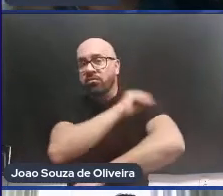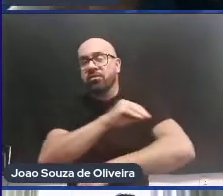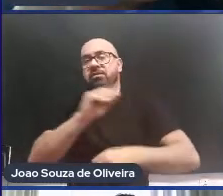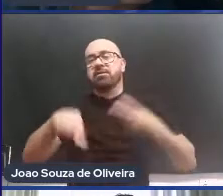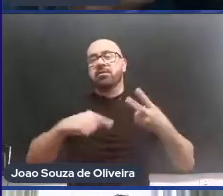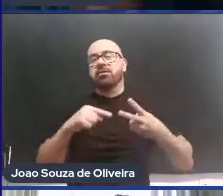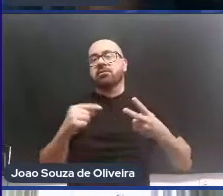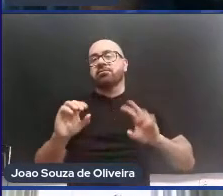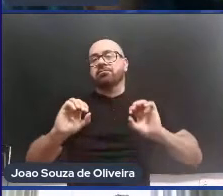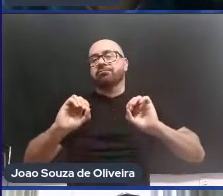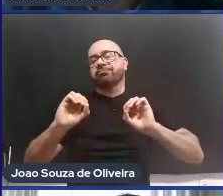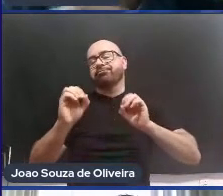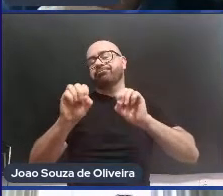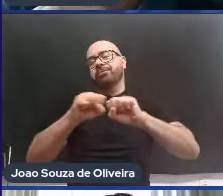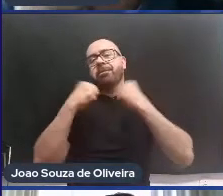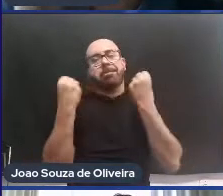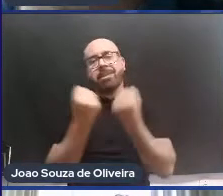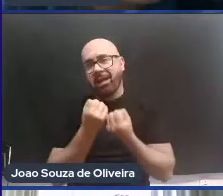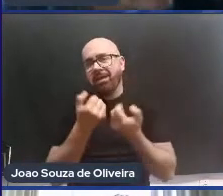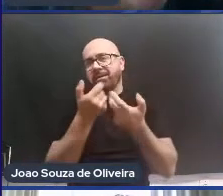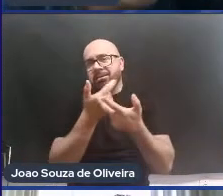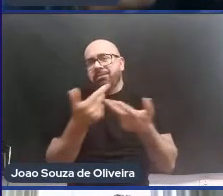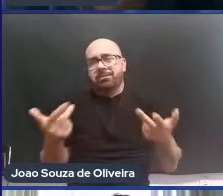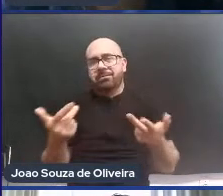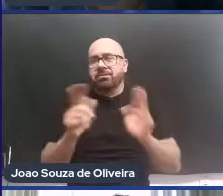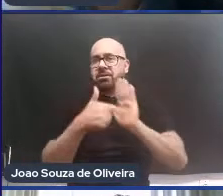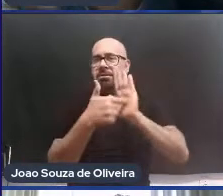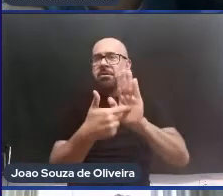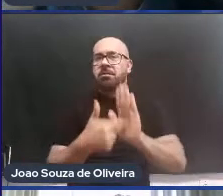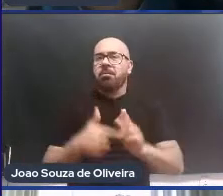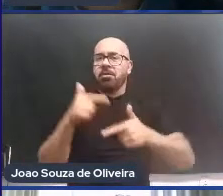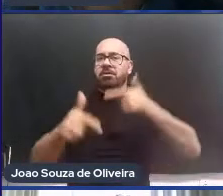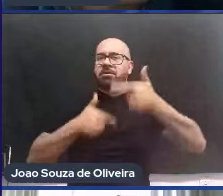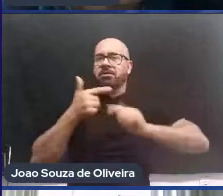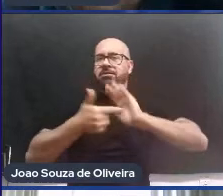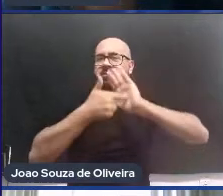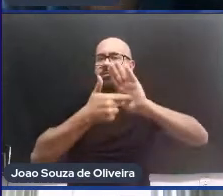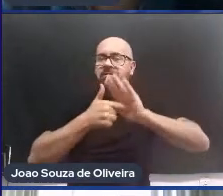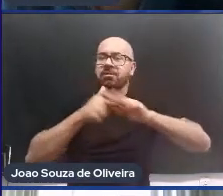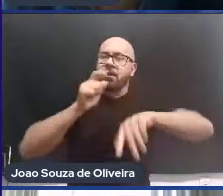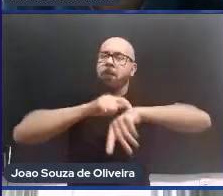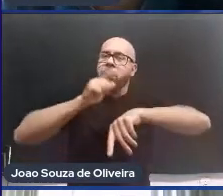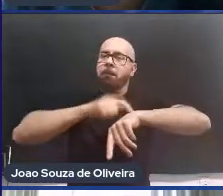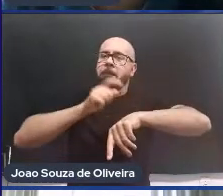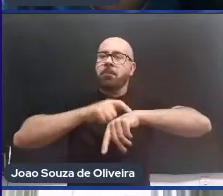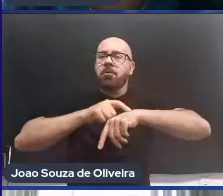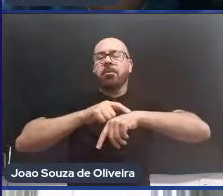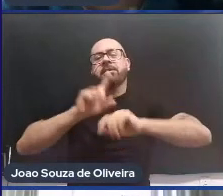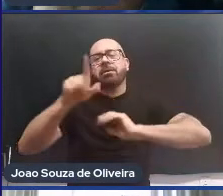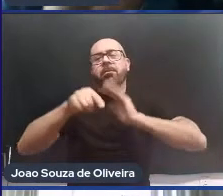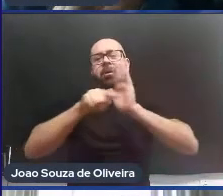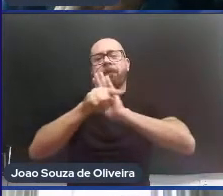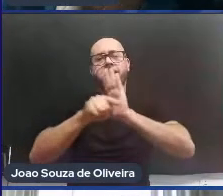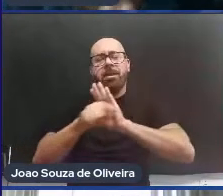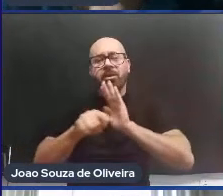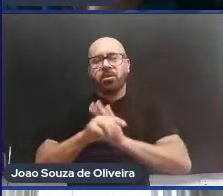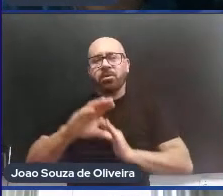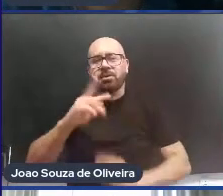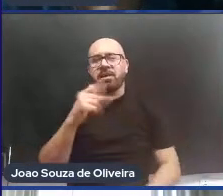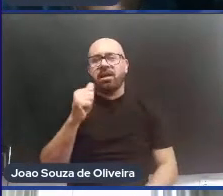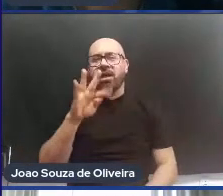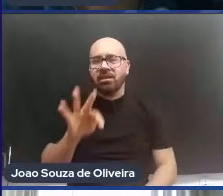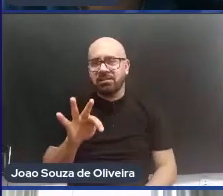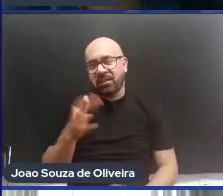seja eventos que nem oceânide assim a que a gente apresenta os trabalhos que tem um momento de chat de pergunta a gente